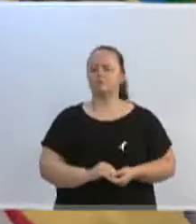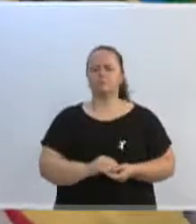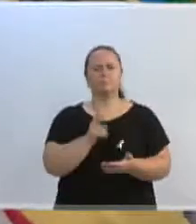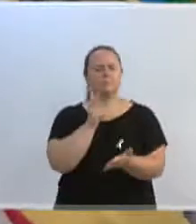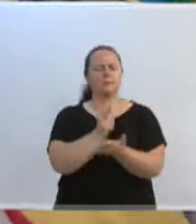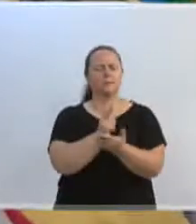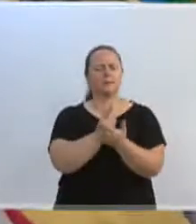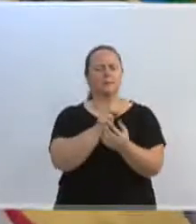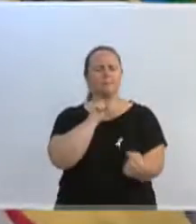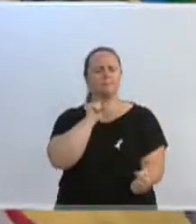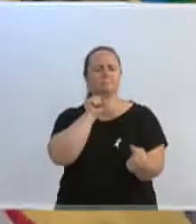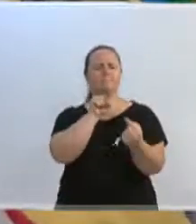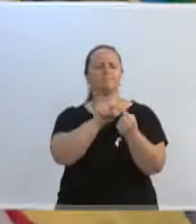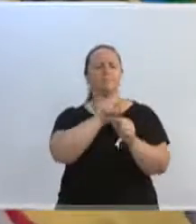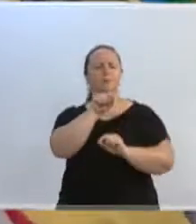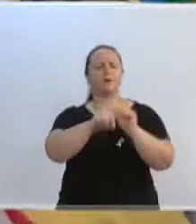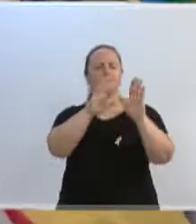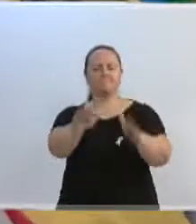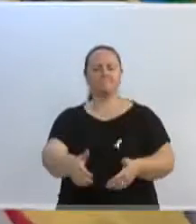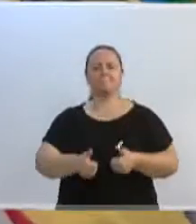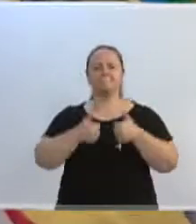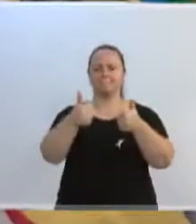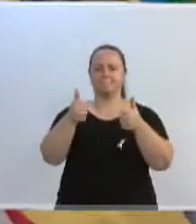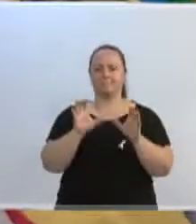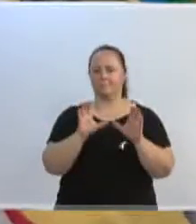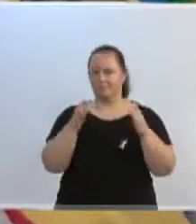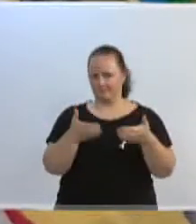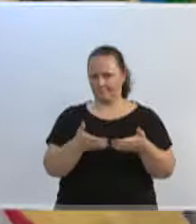sempre para o melhor para a nossa comunidade.